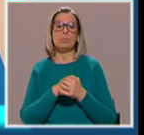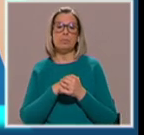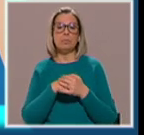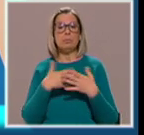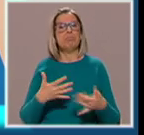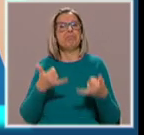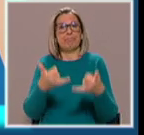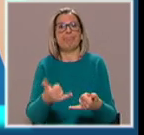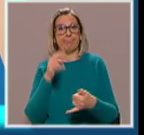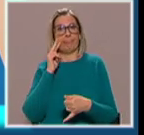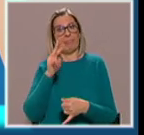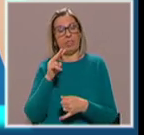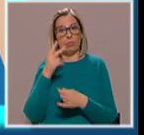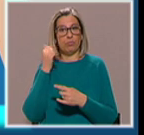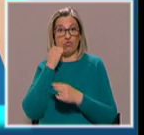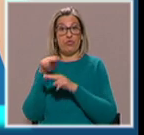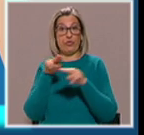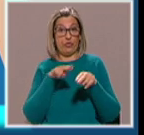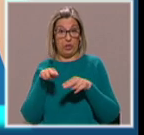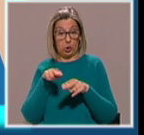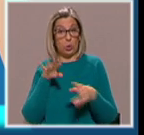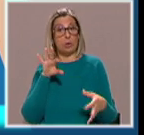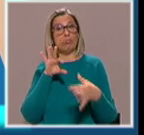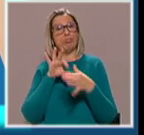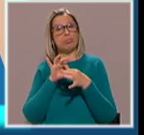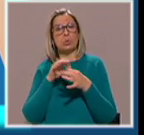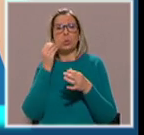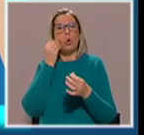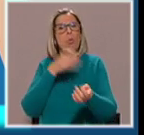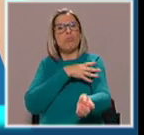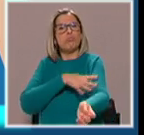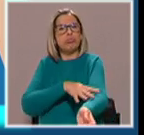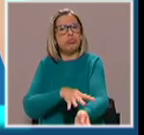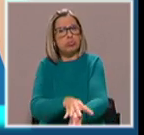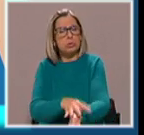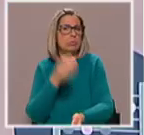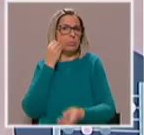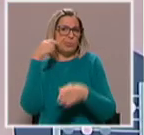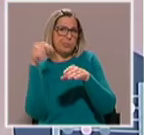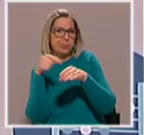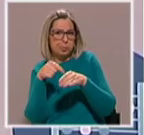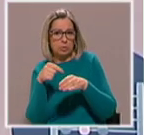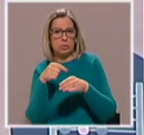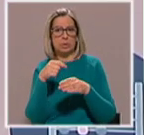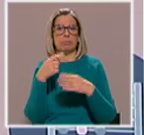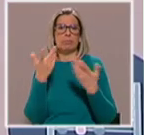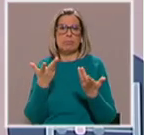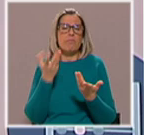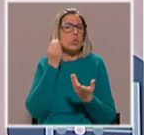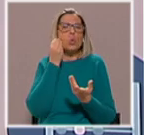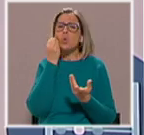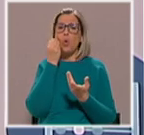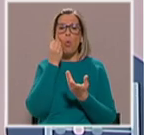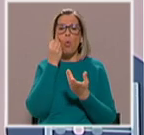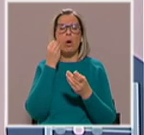Avançamos agora, vamos então agora ver um vídeo sobre a estrutura e a função dos vasos sanguíneos. Já vimos então os tipos de vasos, vamos agora ver como é que